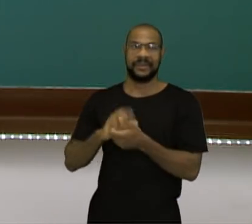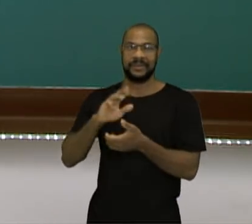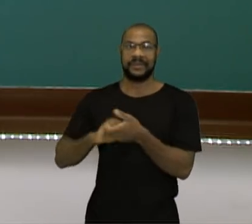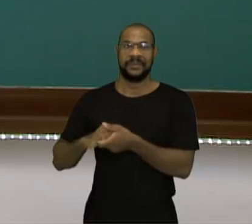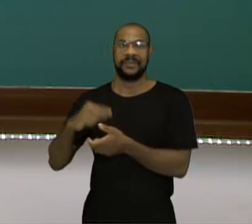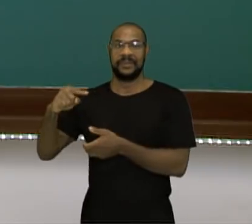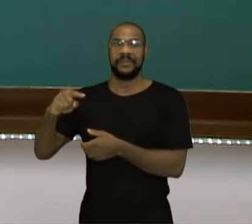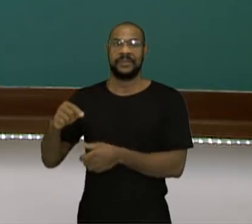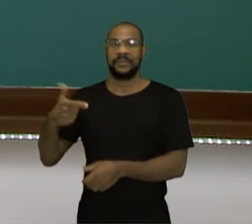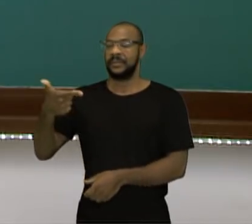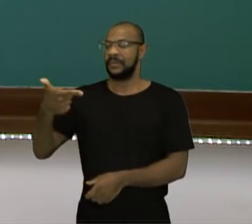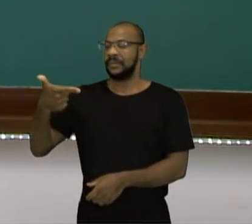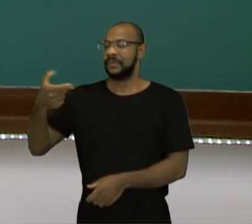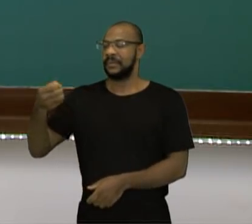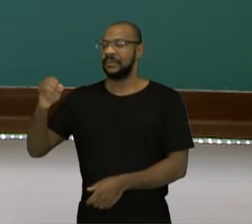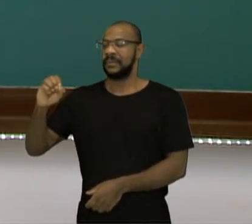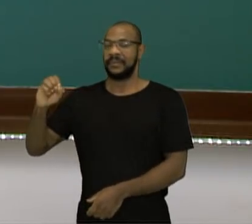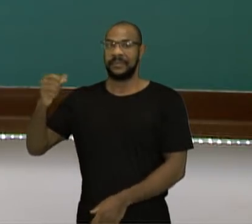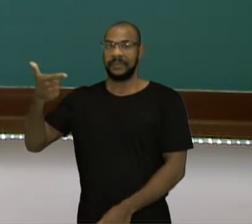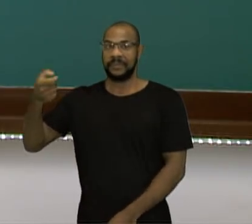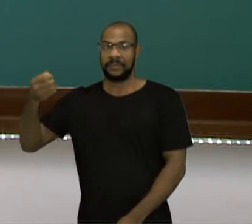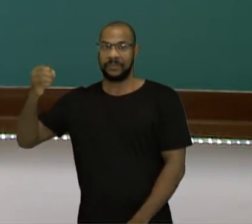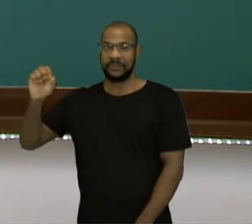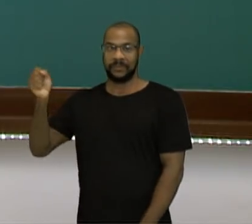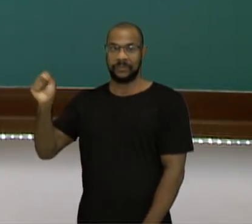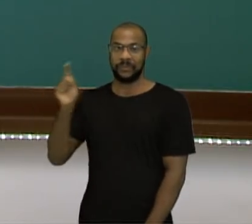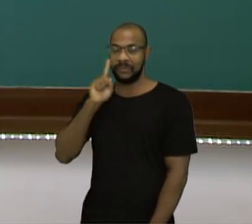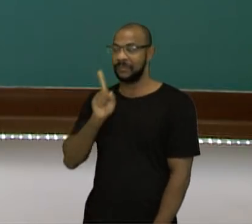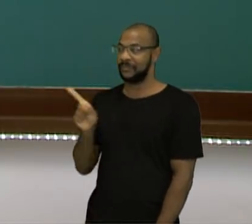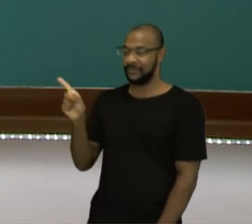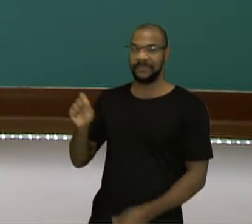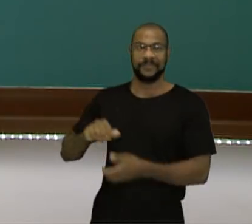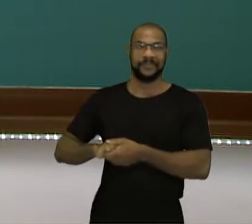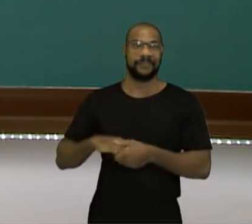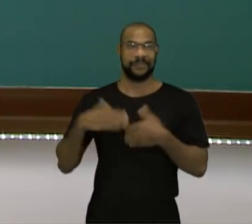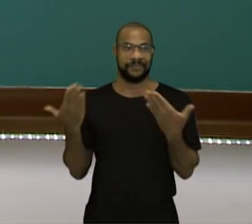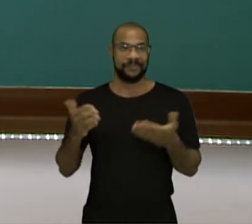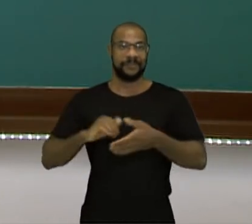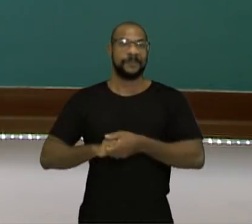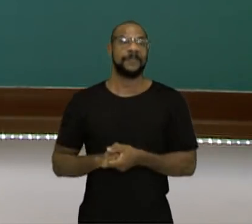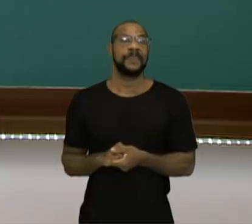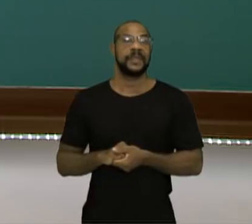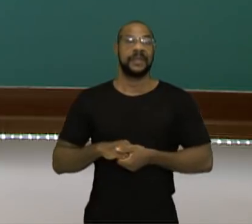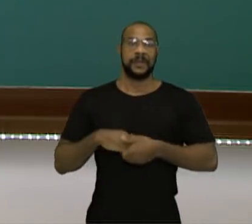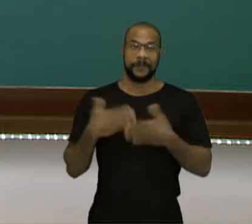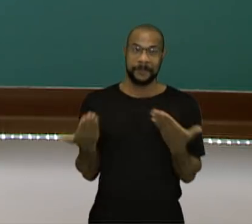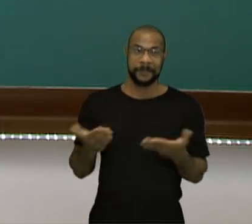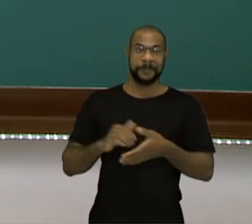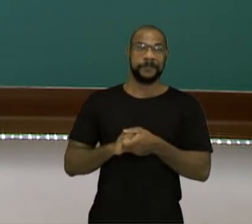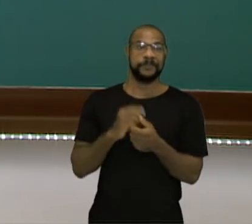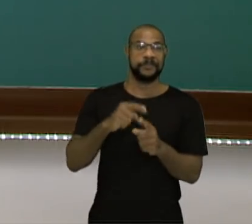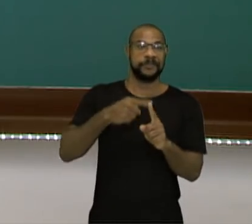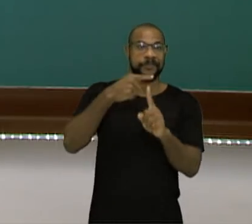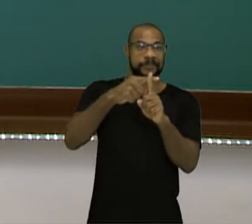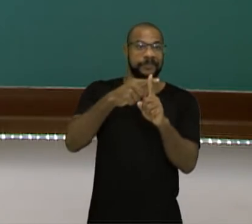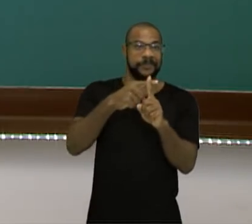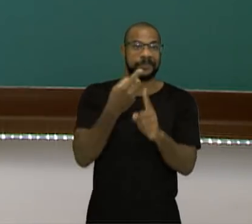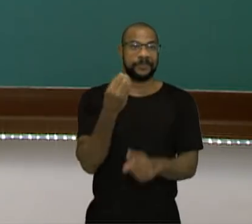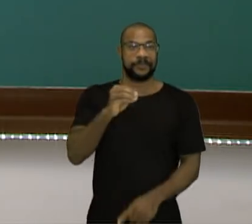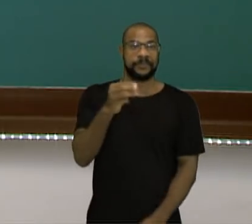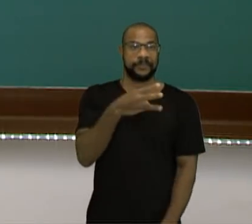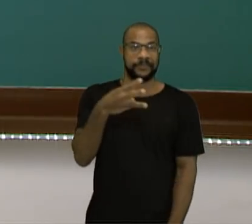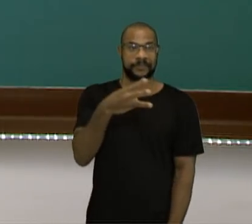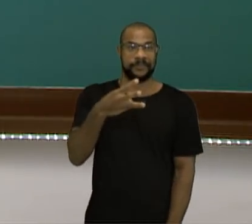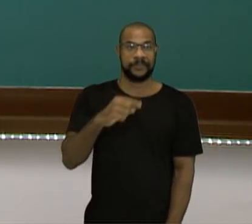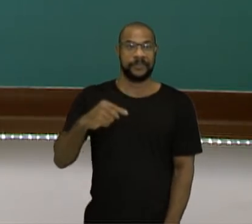e 208 são dois números negativos, eu vou somar eles por terem o sinal igual, e menos na frente, porque eu somei dois